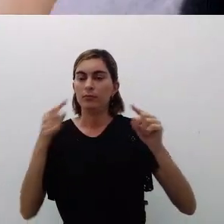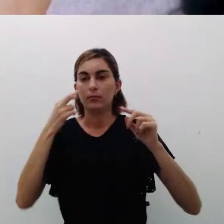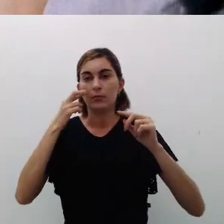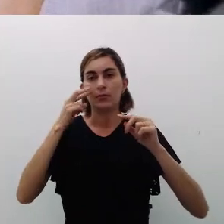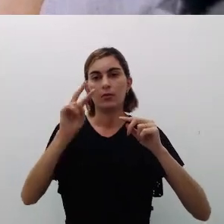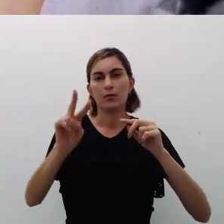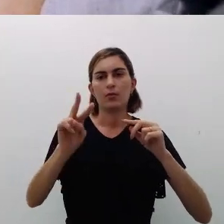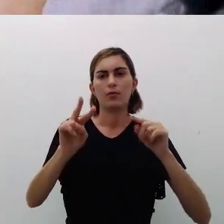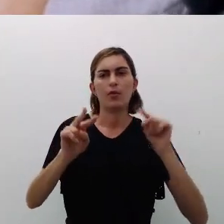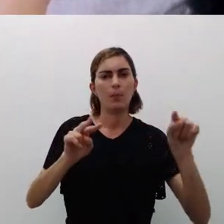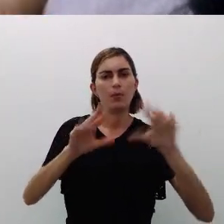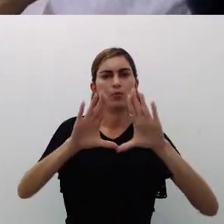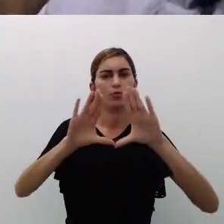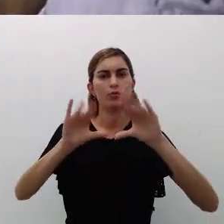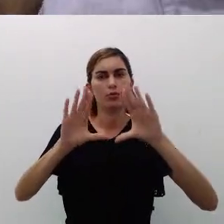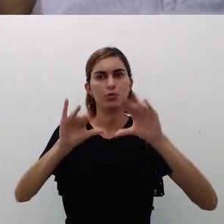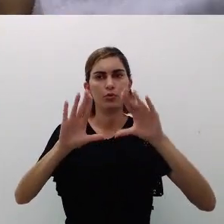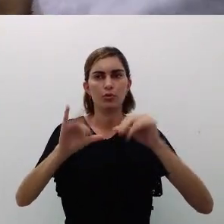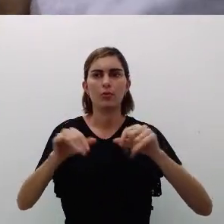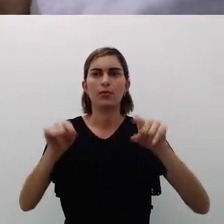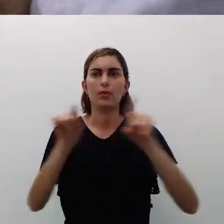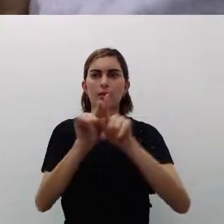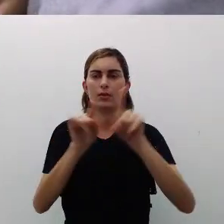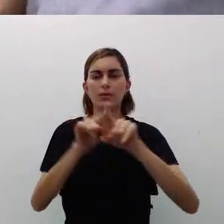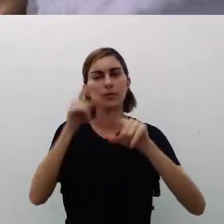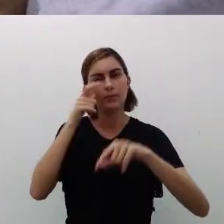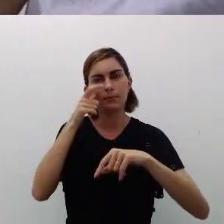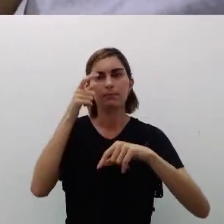bem interessante.